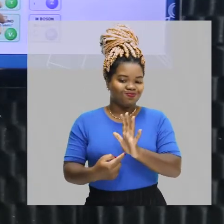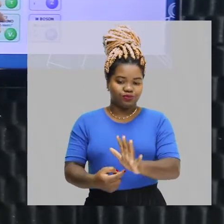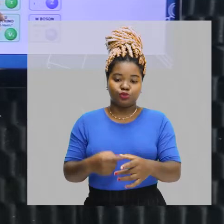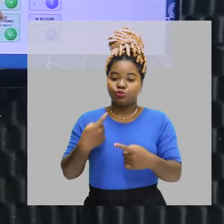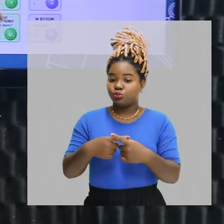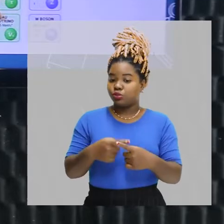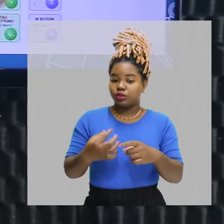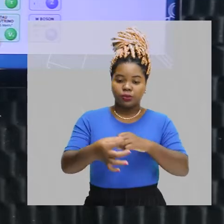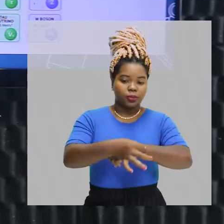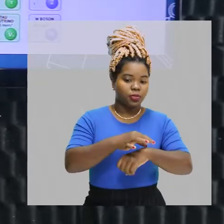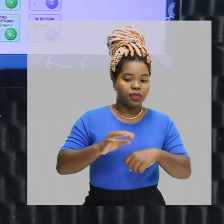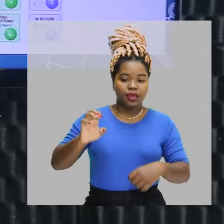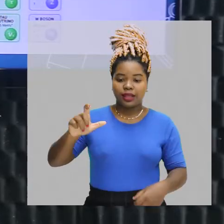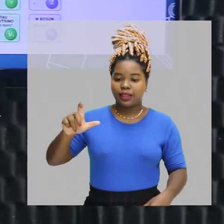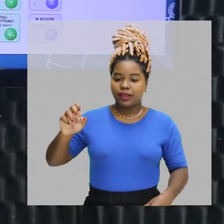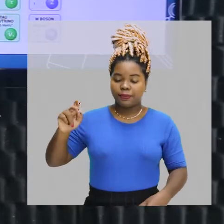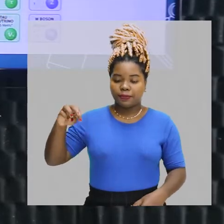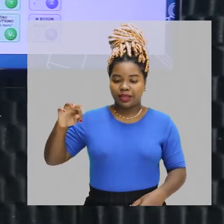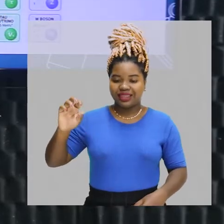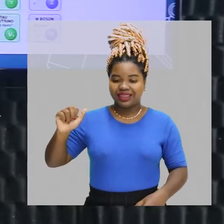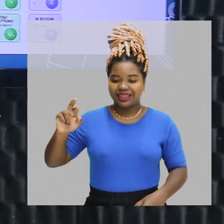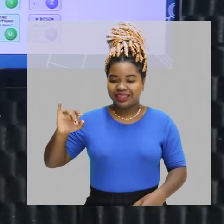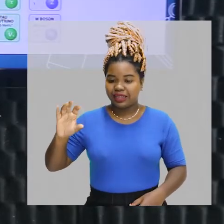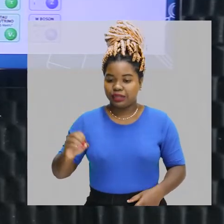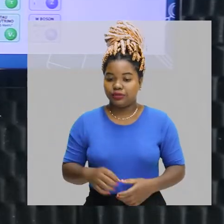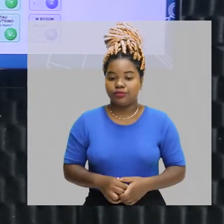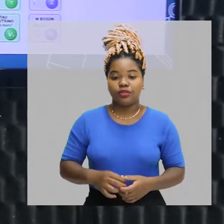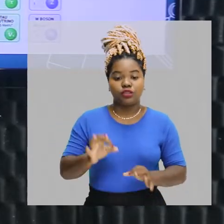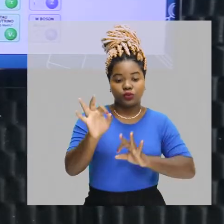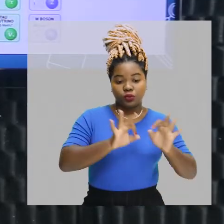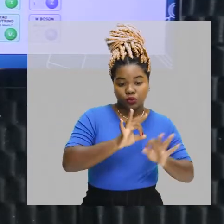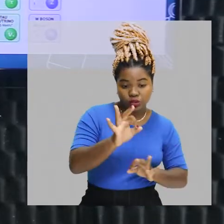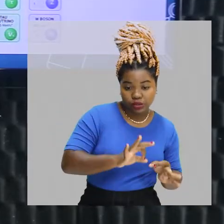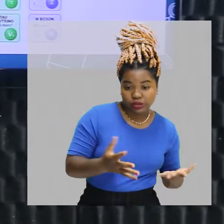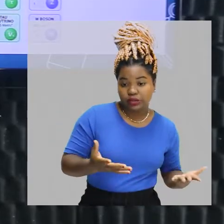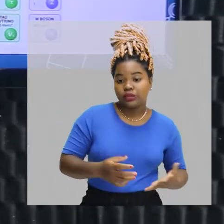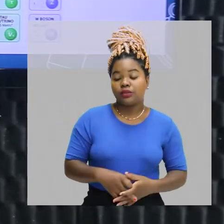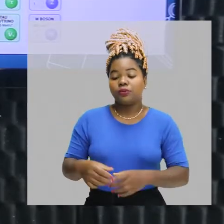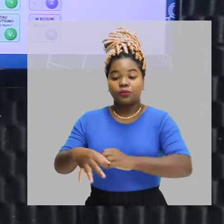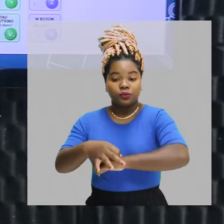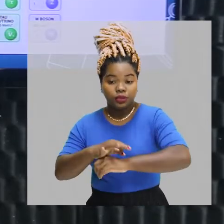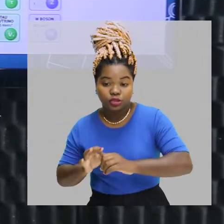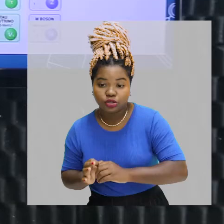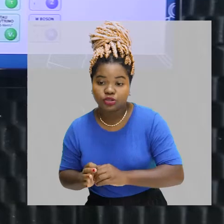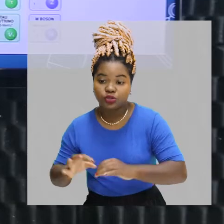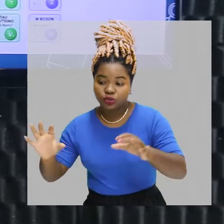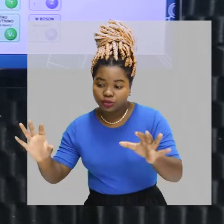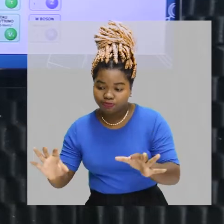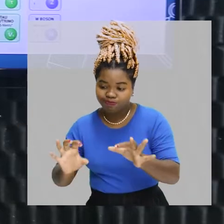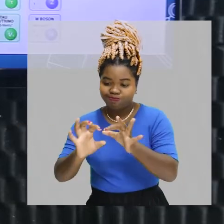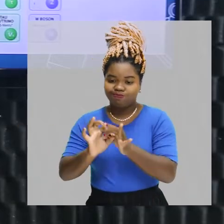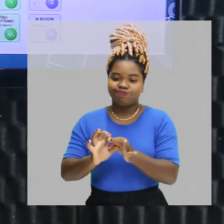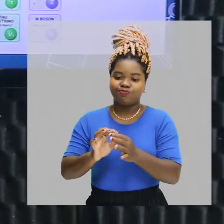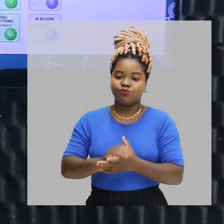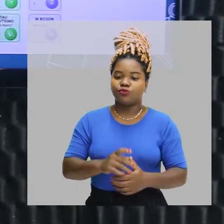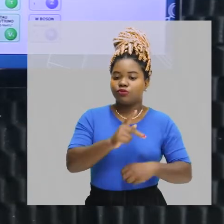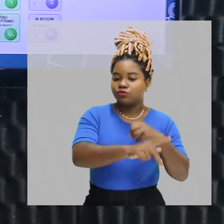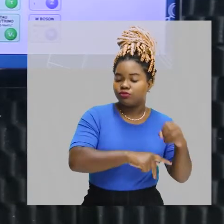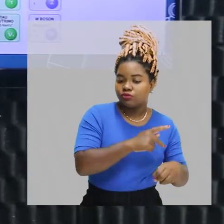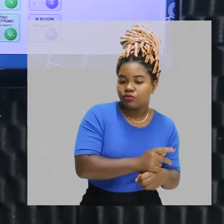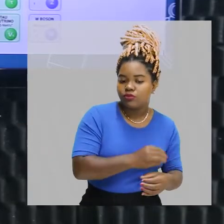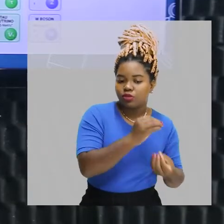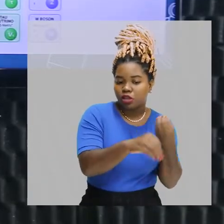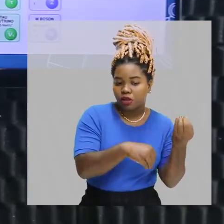partículas elementares. Eles são formados por partículas elementares. Ou seja, o próton ele é